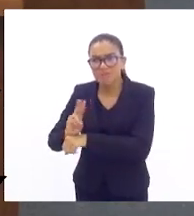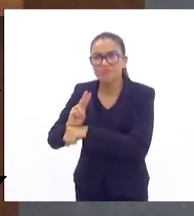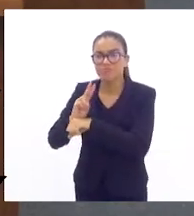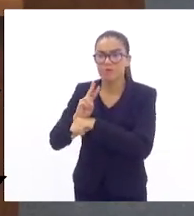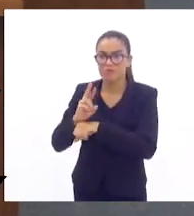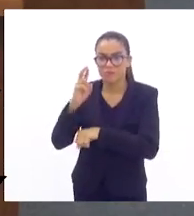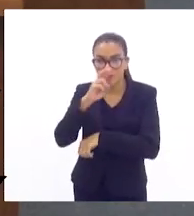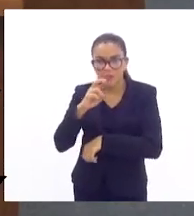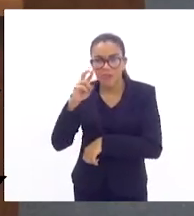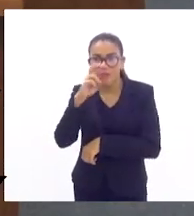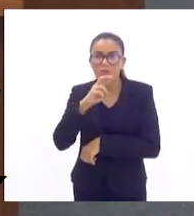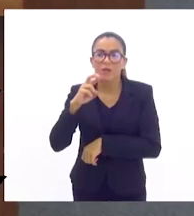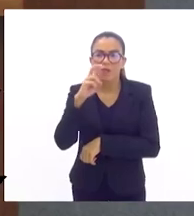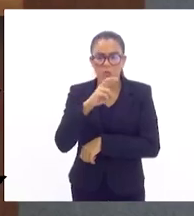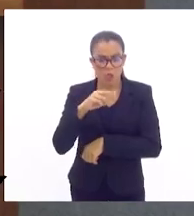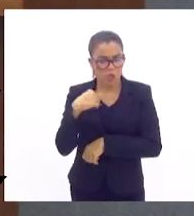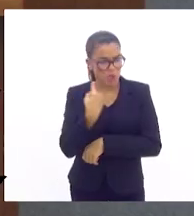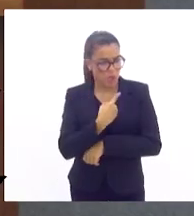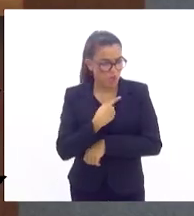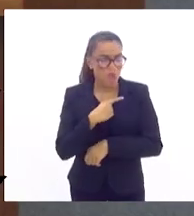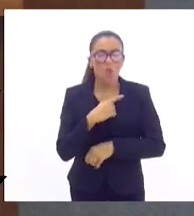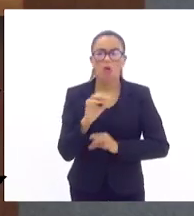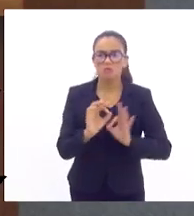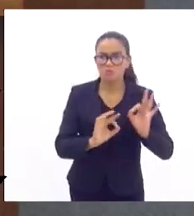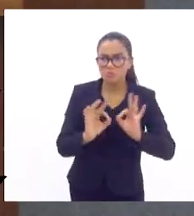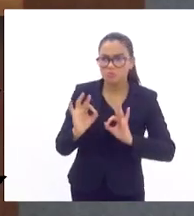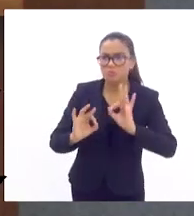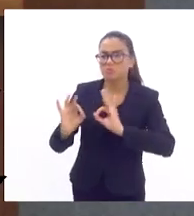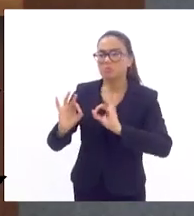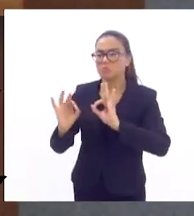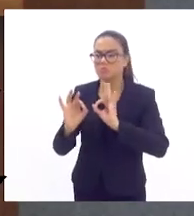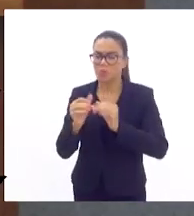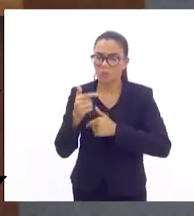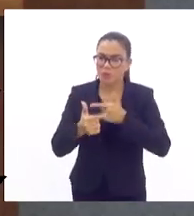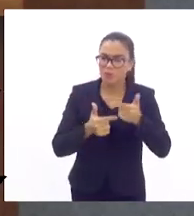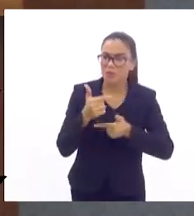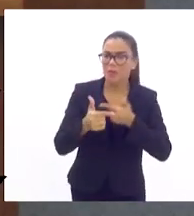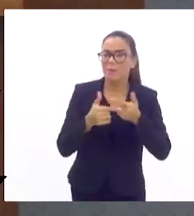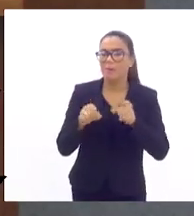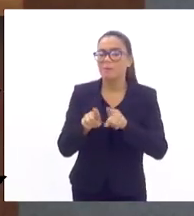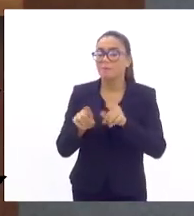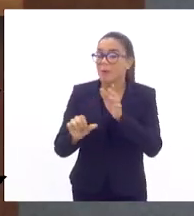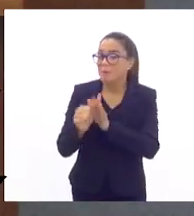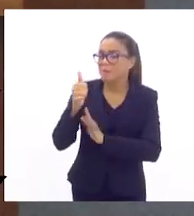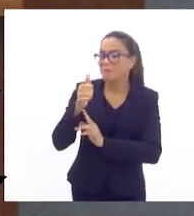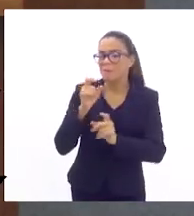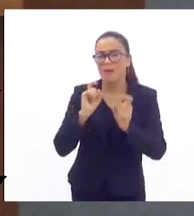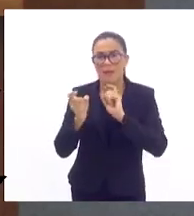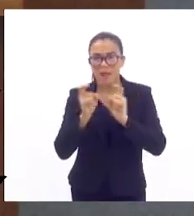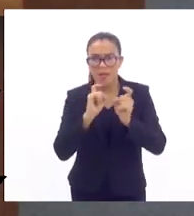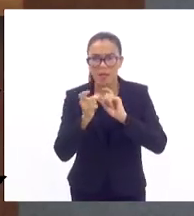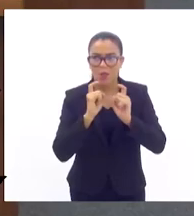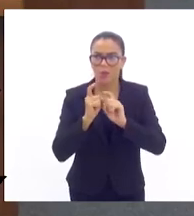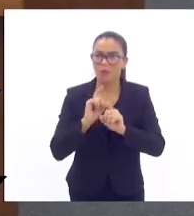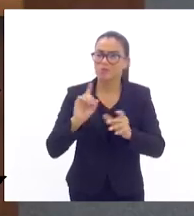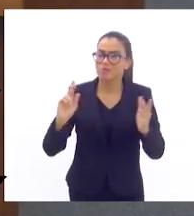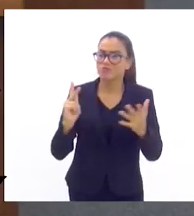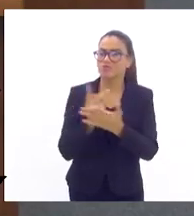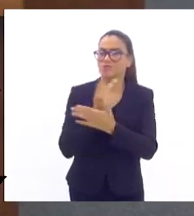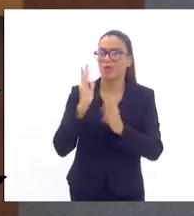inclusive, conduzimos adequadamente a abertura dos trabalhos. E a primeira reunião de trabalho que já foi